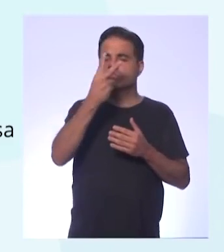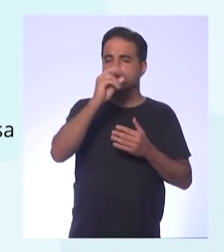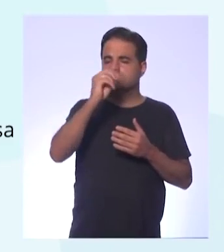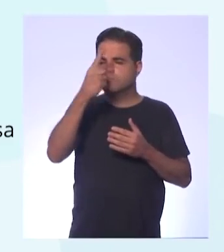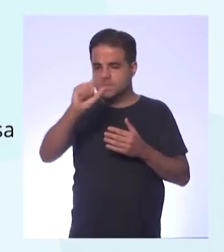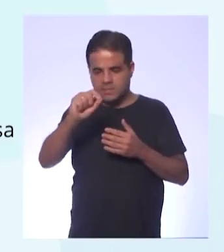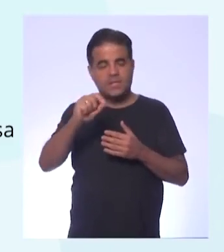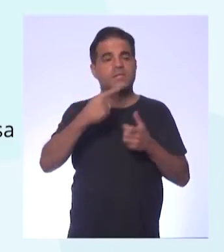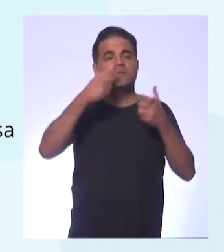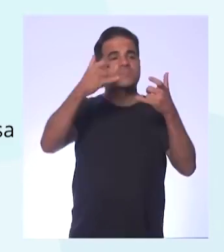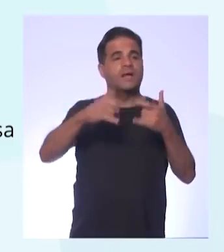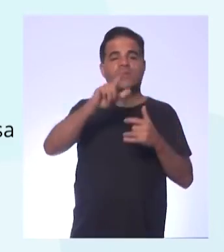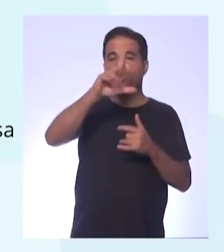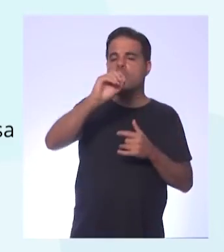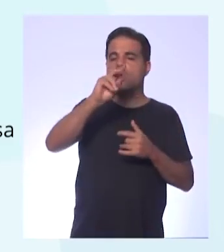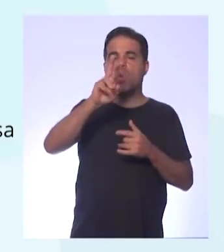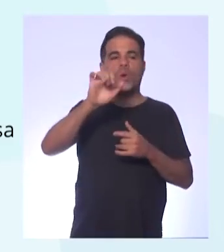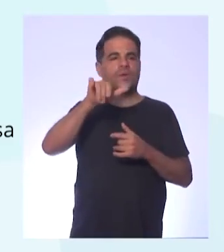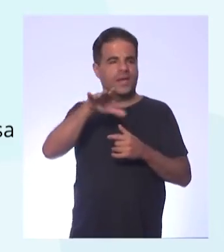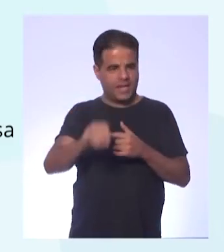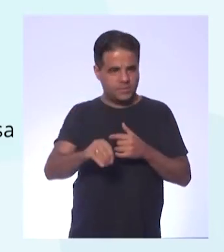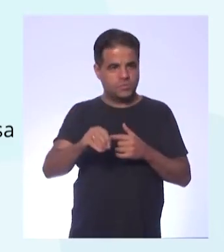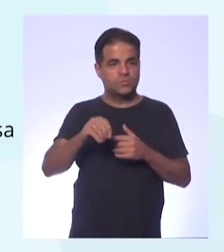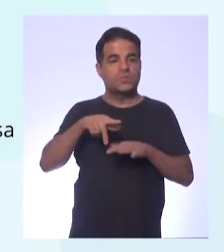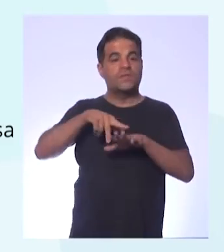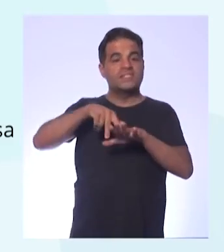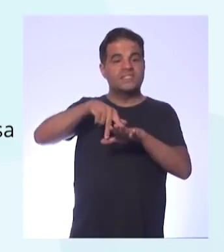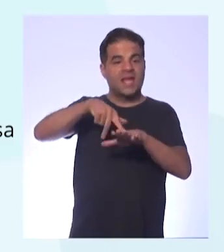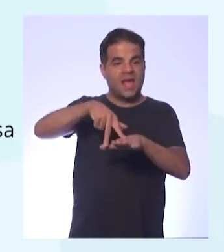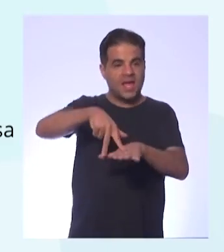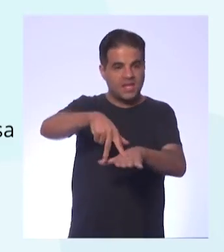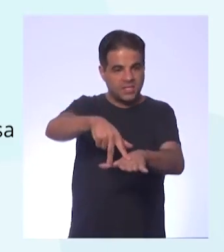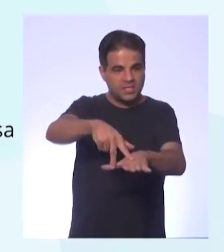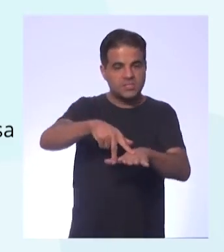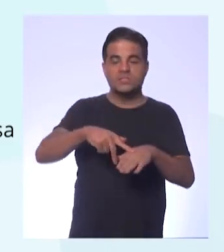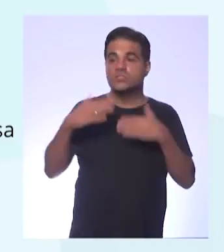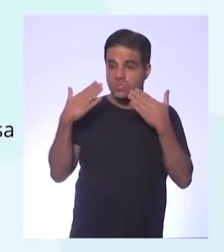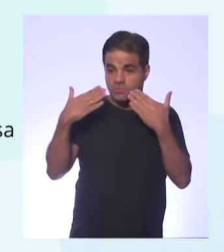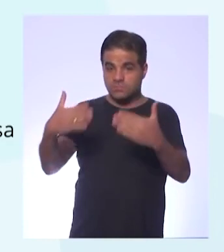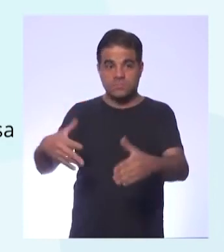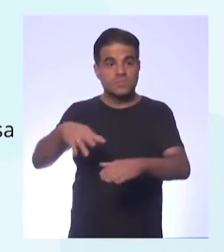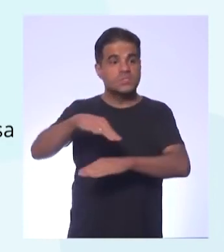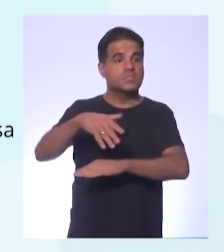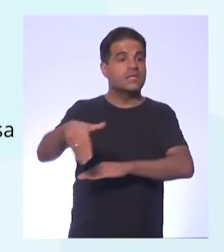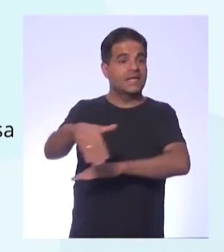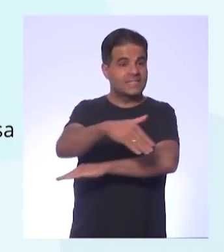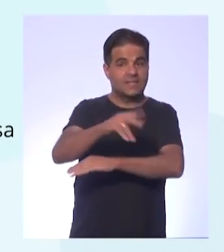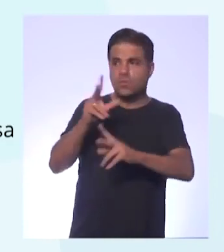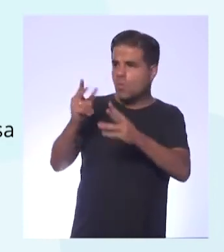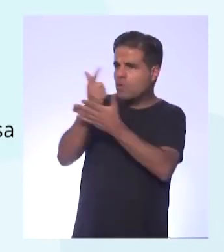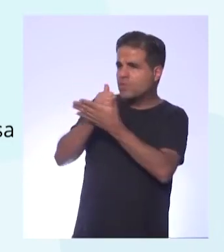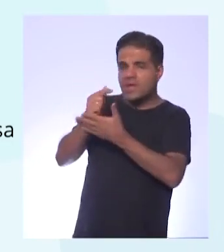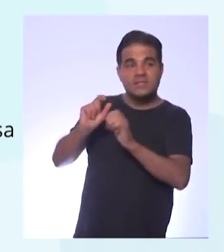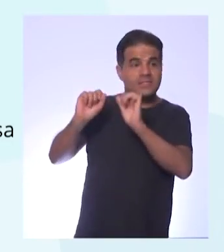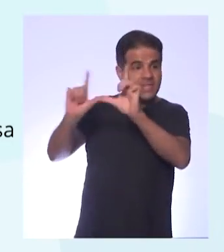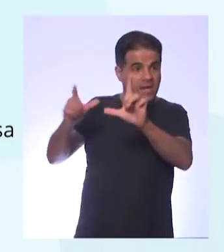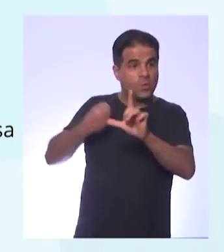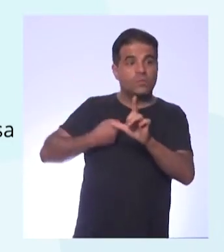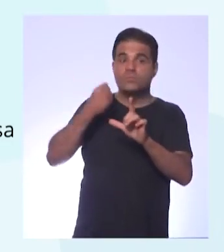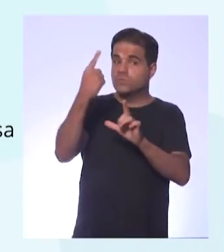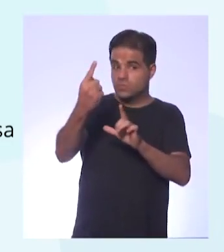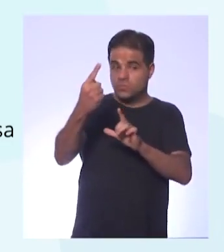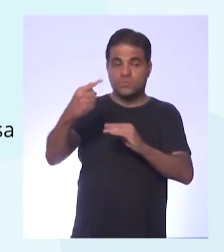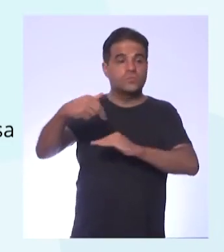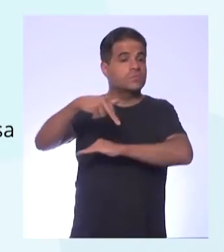seguinte. Lourenço estava com seu skate posicionado para a esquerda, como está aí no desenho, certo? Figura 1.